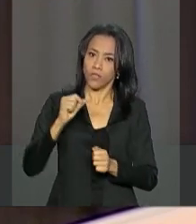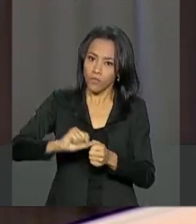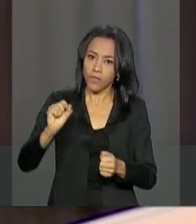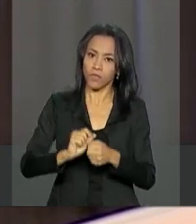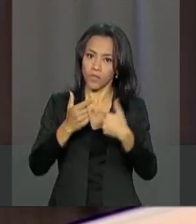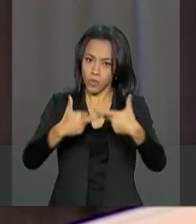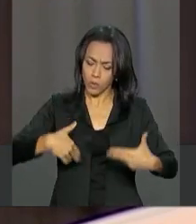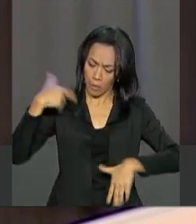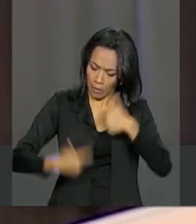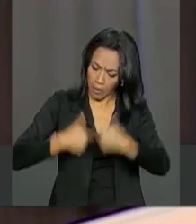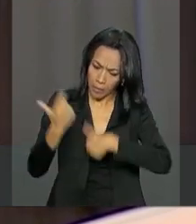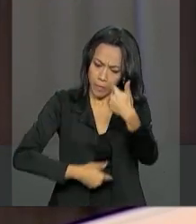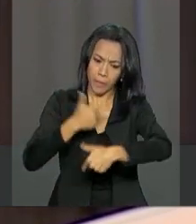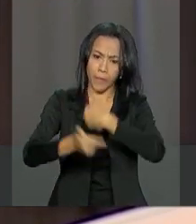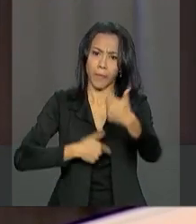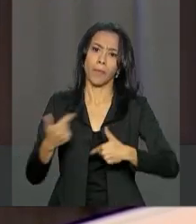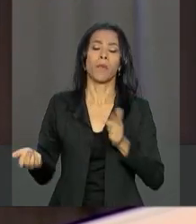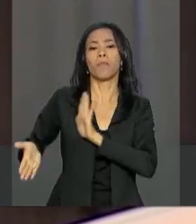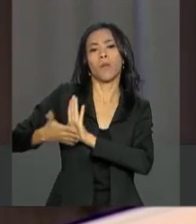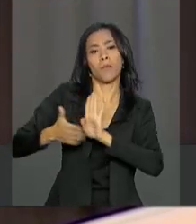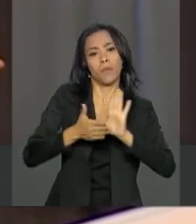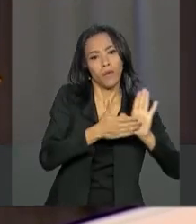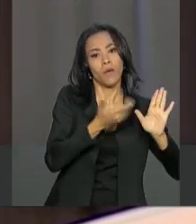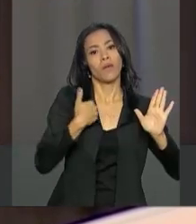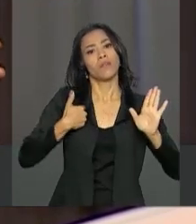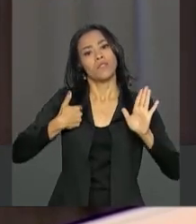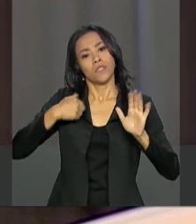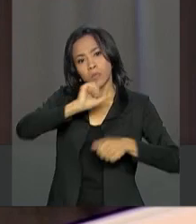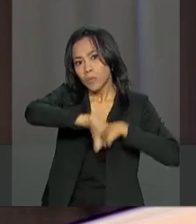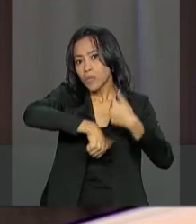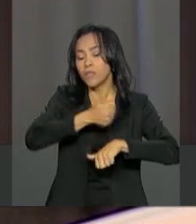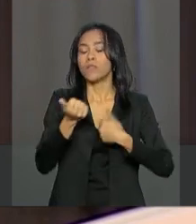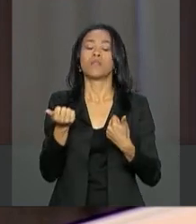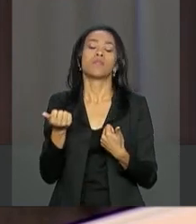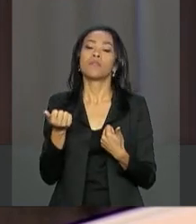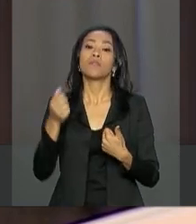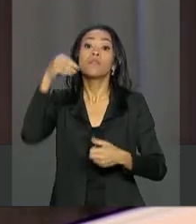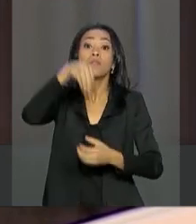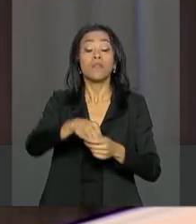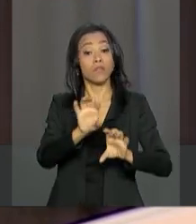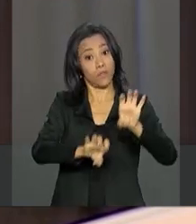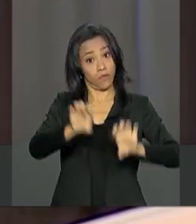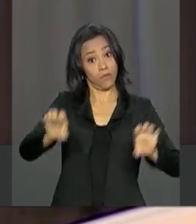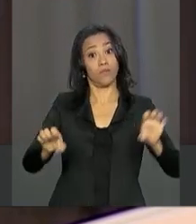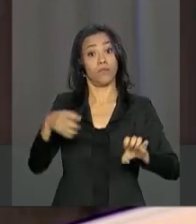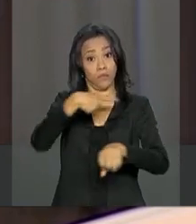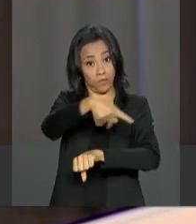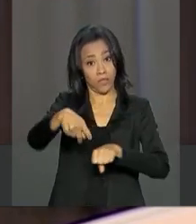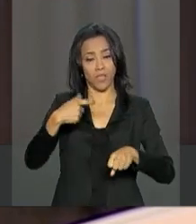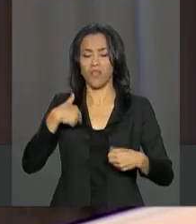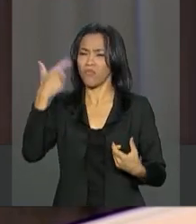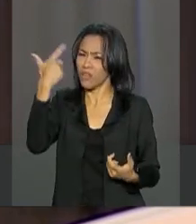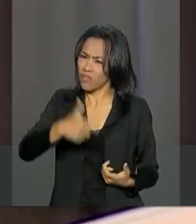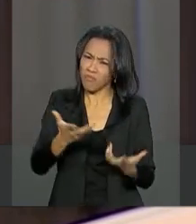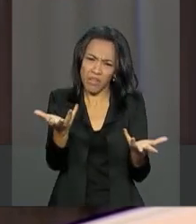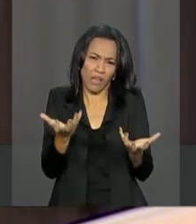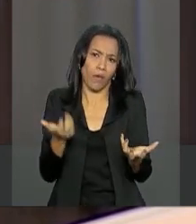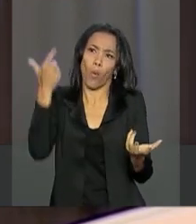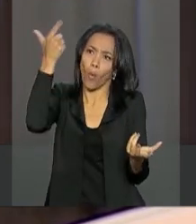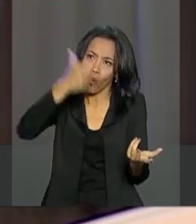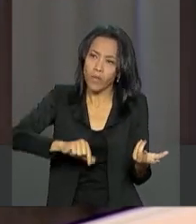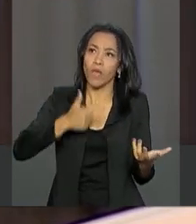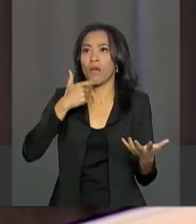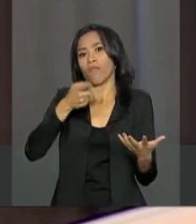realizar certas reformas, as mais variadas e importantes para o país. Não quero ser repetitivo, apenas